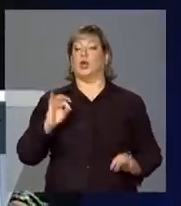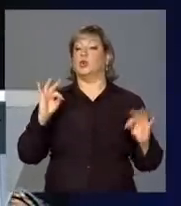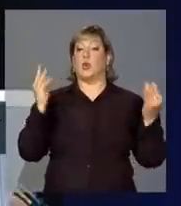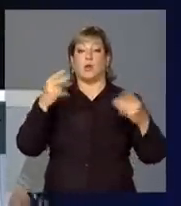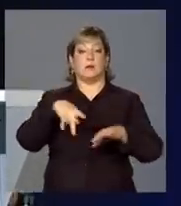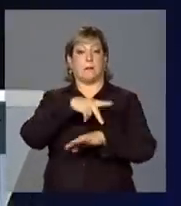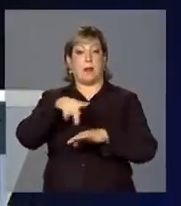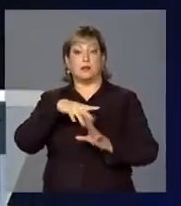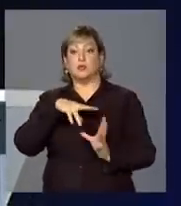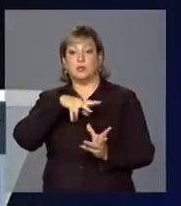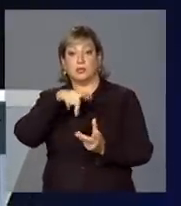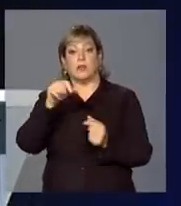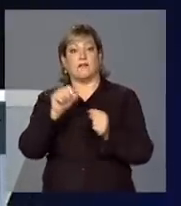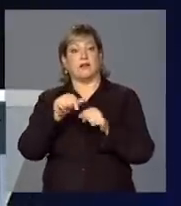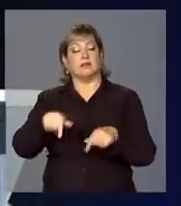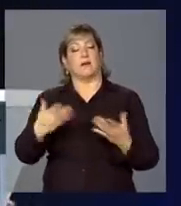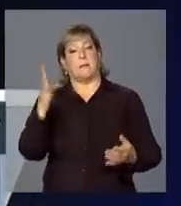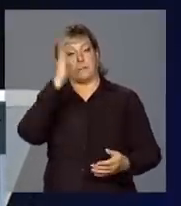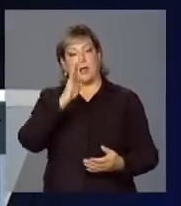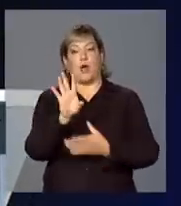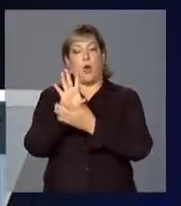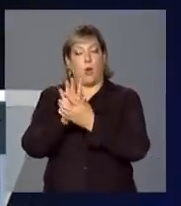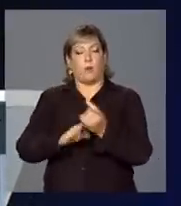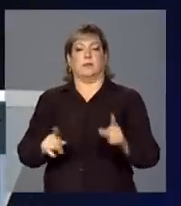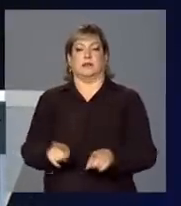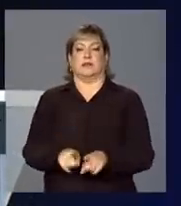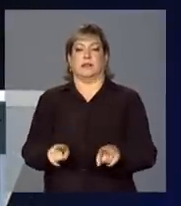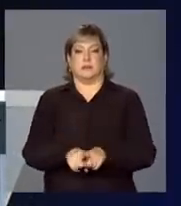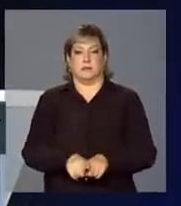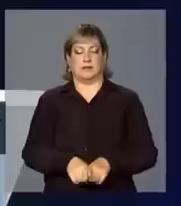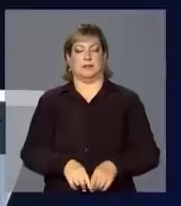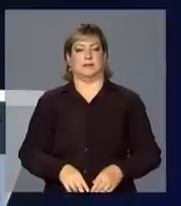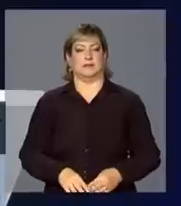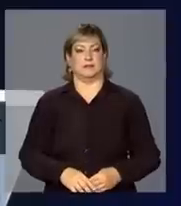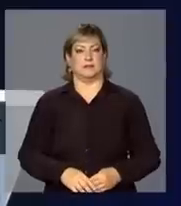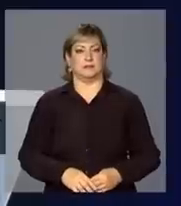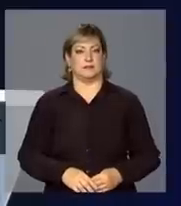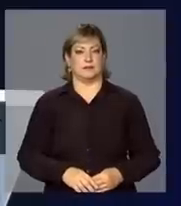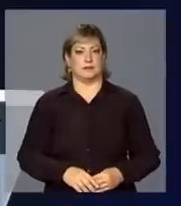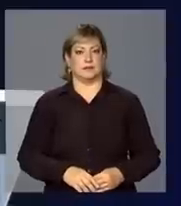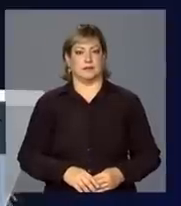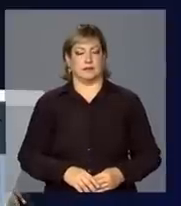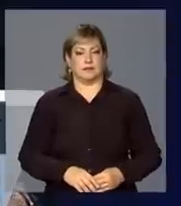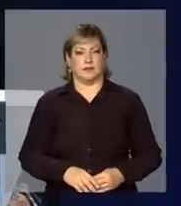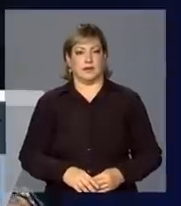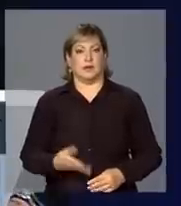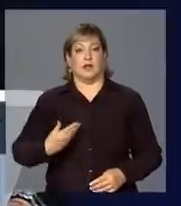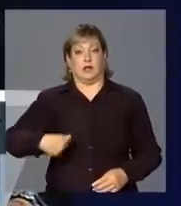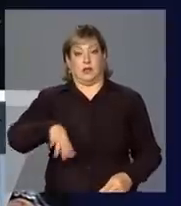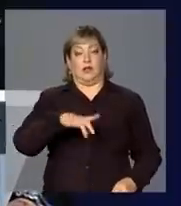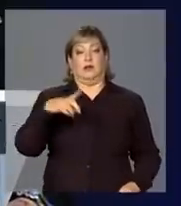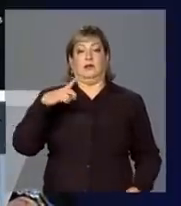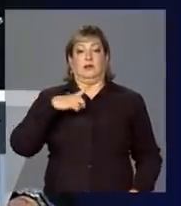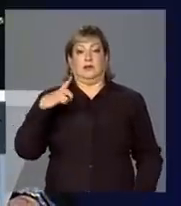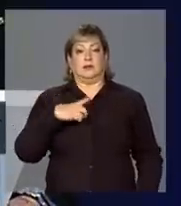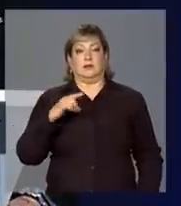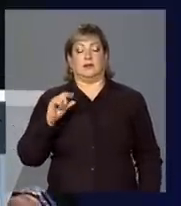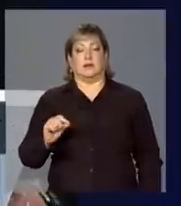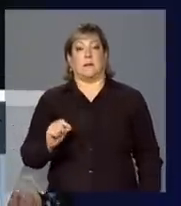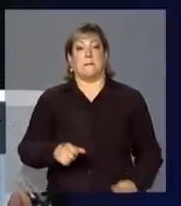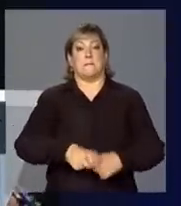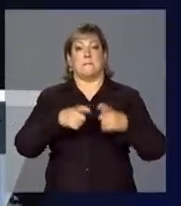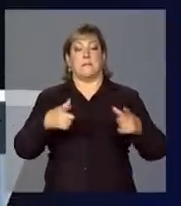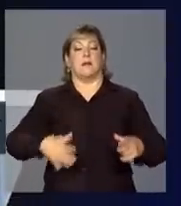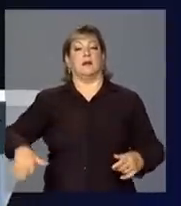isso e não há por que o Brasil não tenha uma política nesse sentido. Temos a